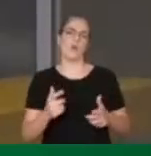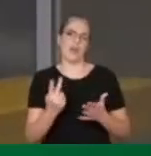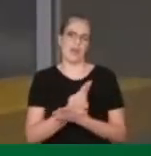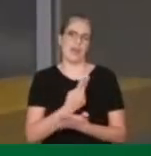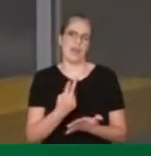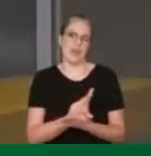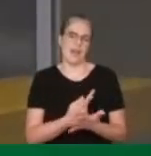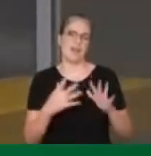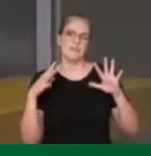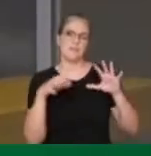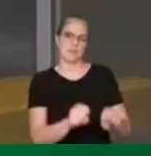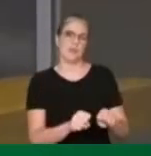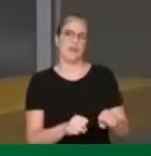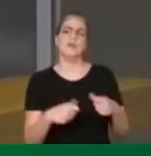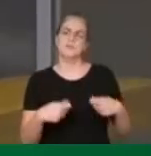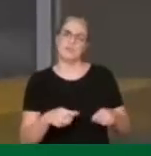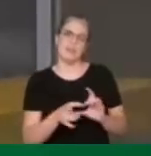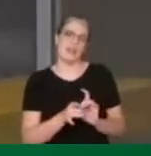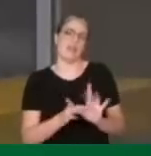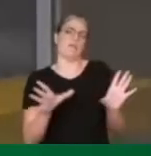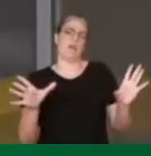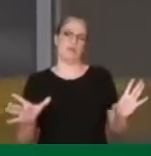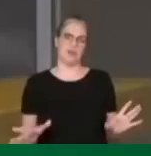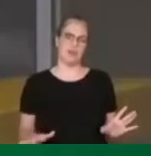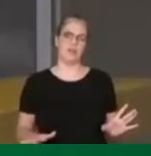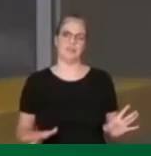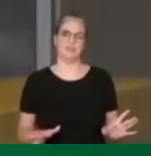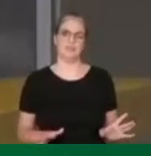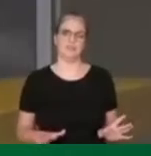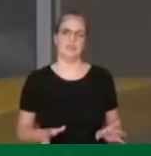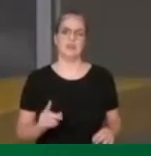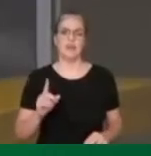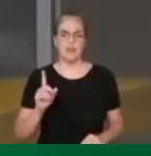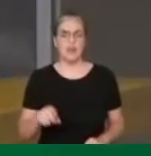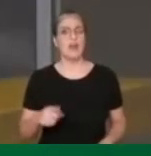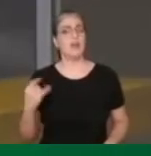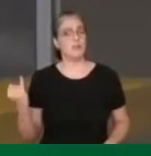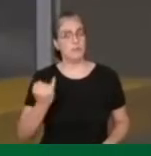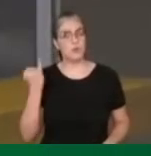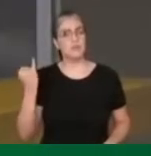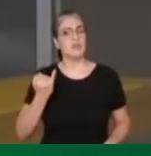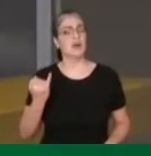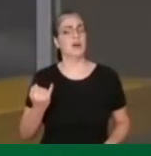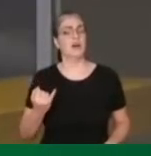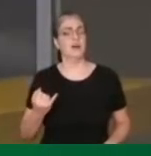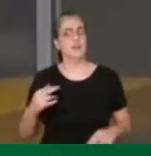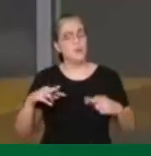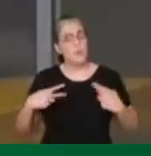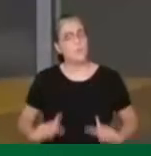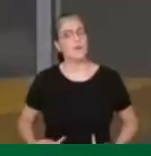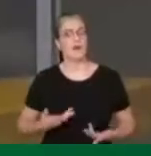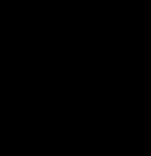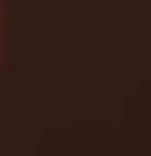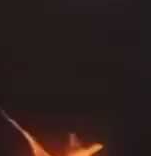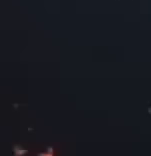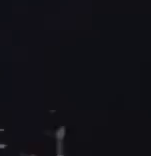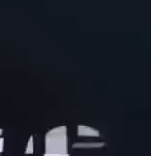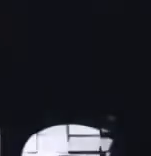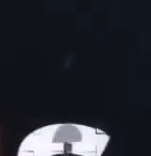ser postas em liberdade. Acima de tudo, é uma questão humanitária. Muito obrigada, senhor presidente.